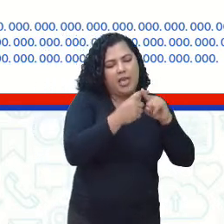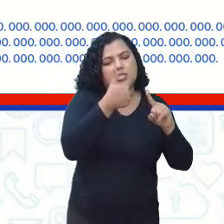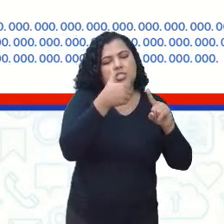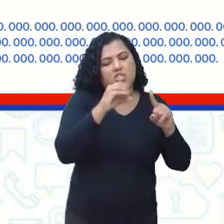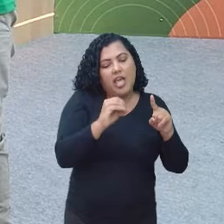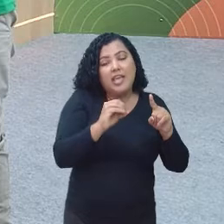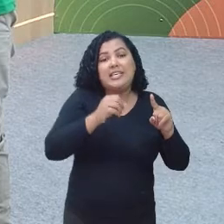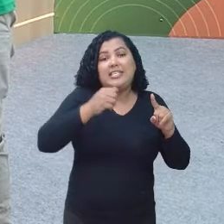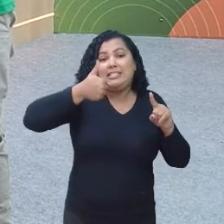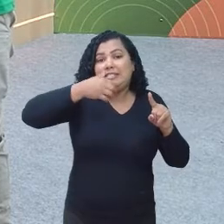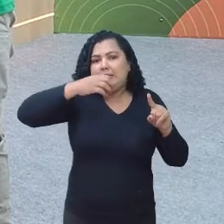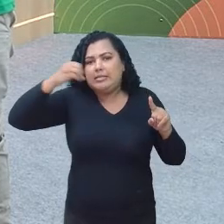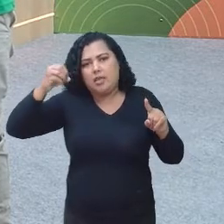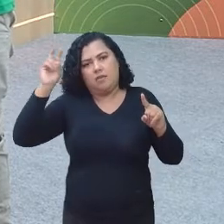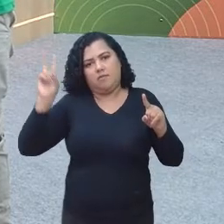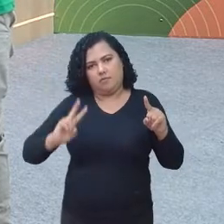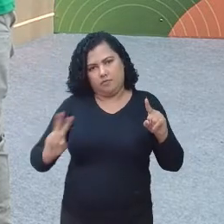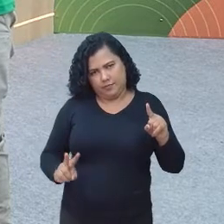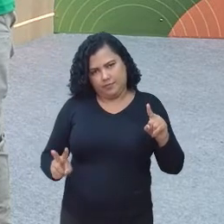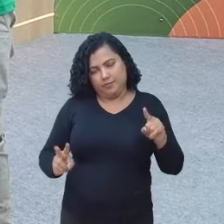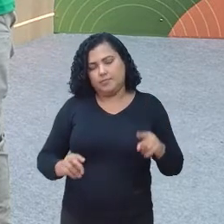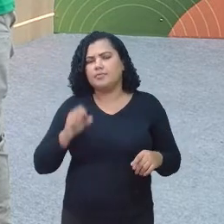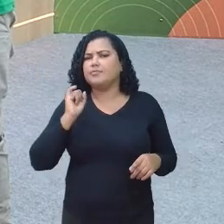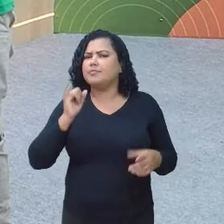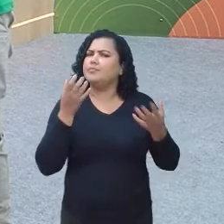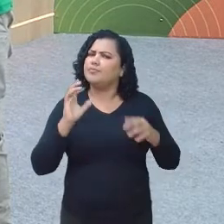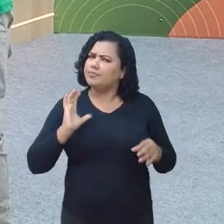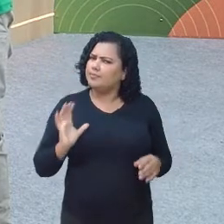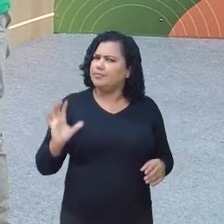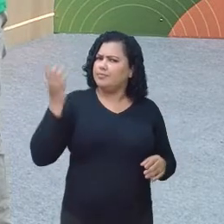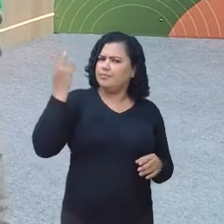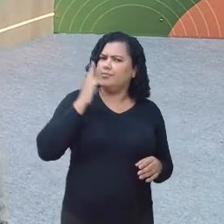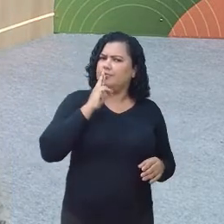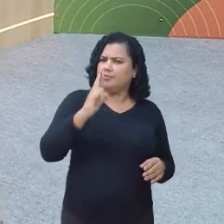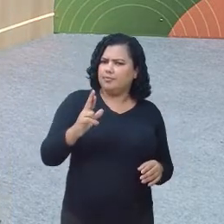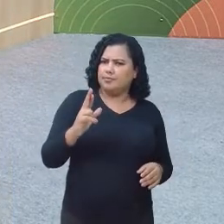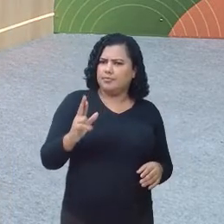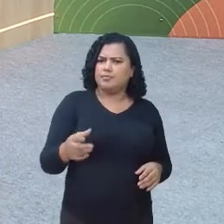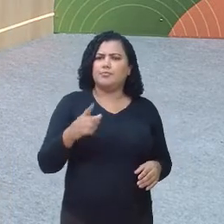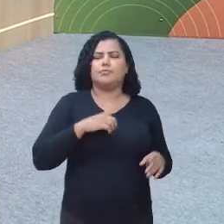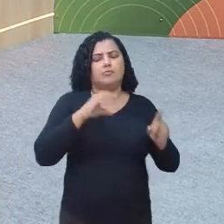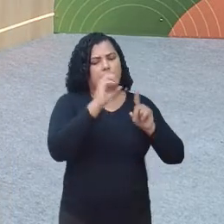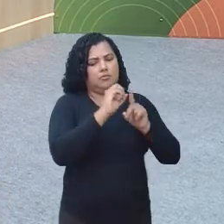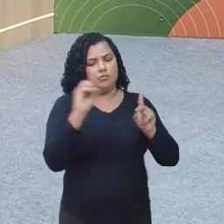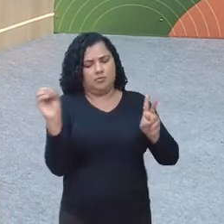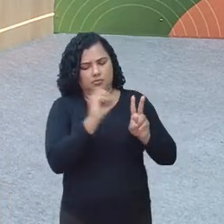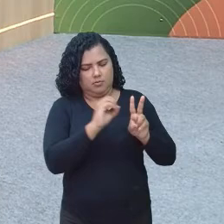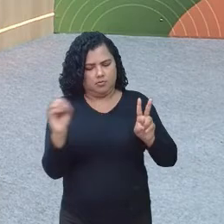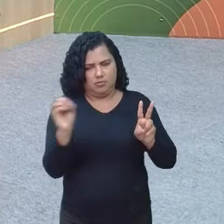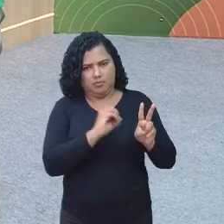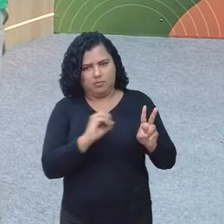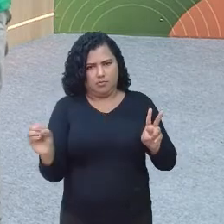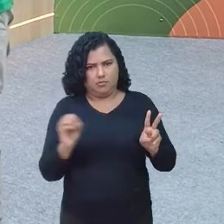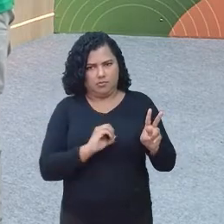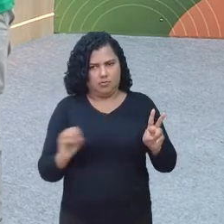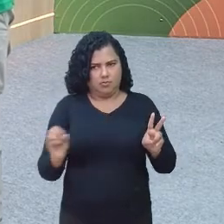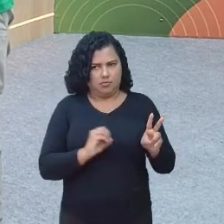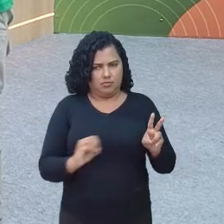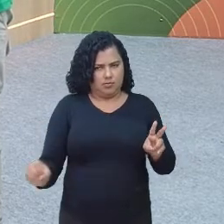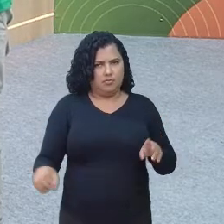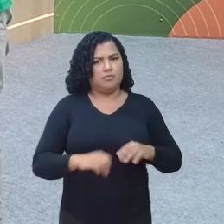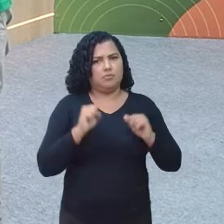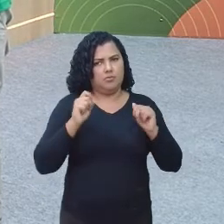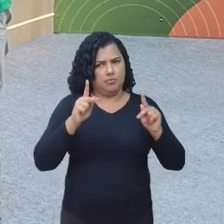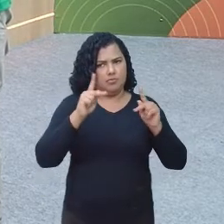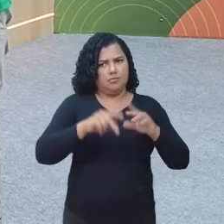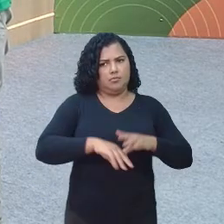100 vezes, tá certo? E se eu quiser o resultado dessa operação, dessa conta, eu tenho aqui, que no caso é o número Google,